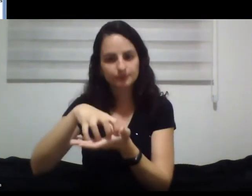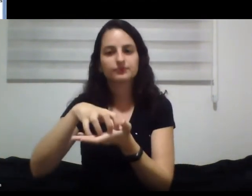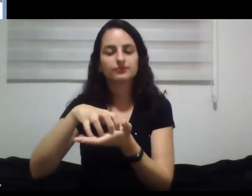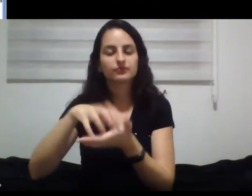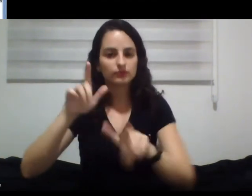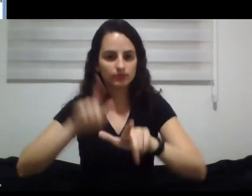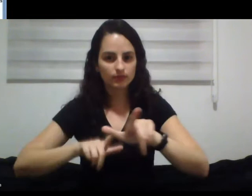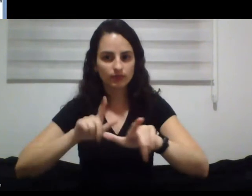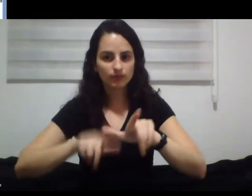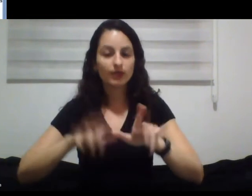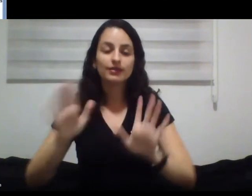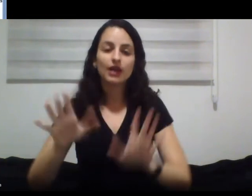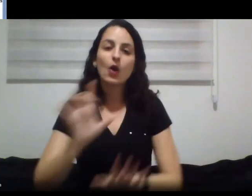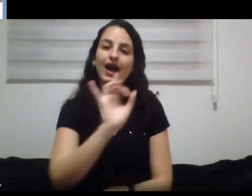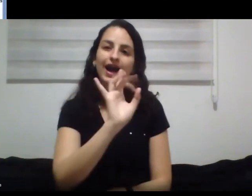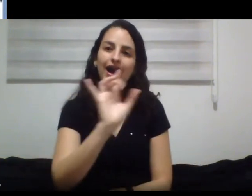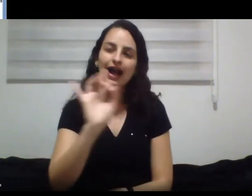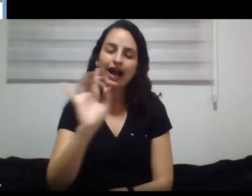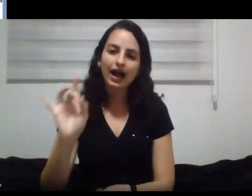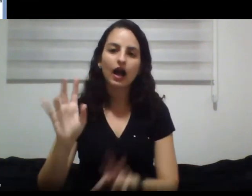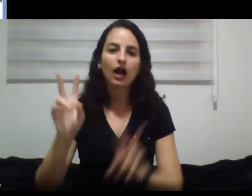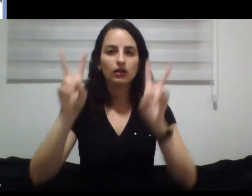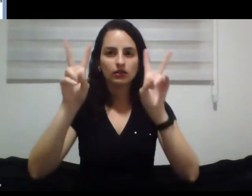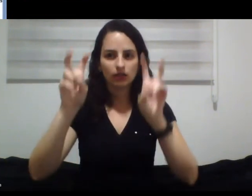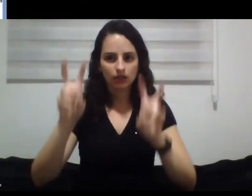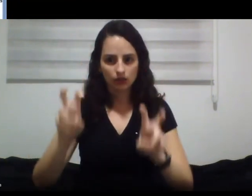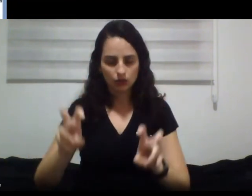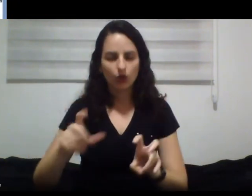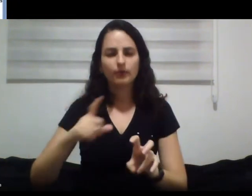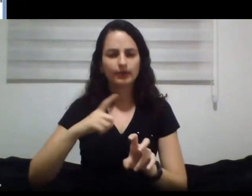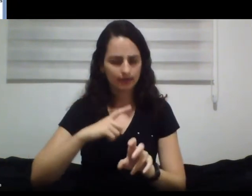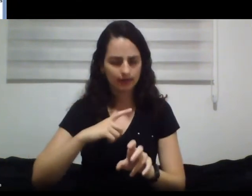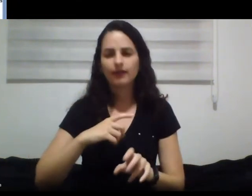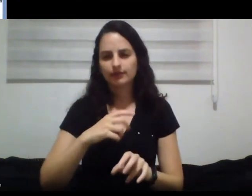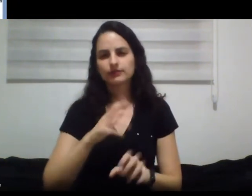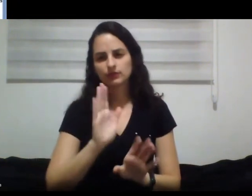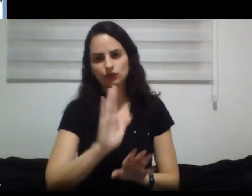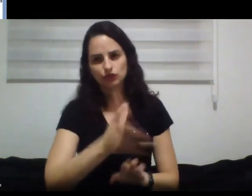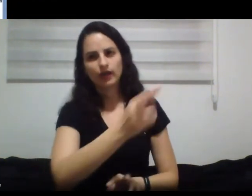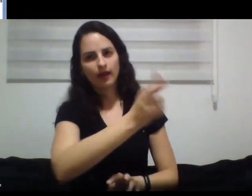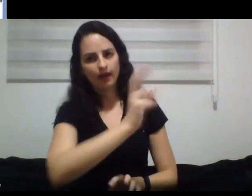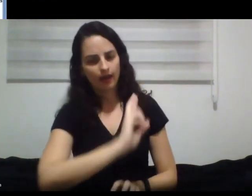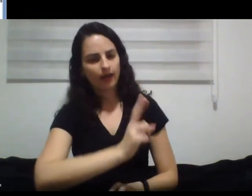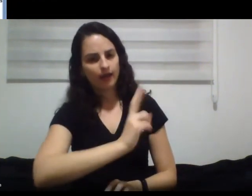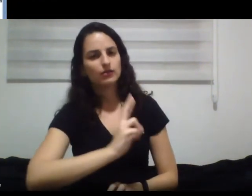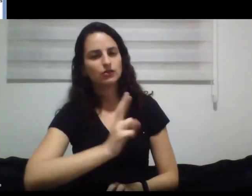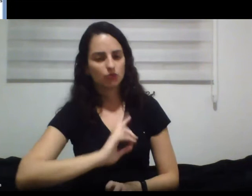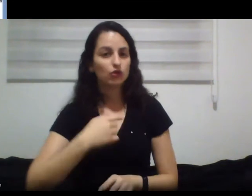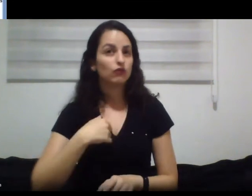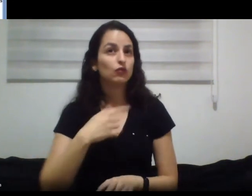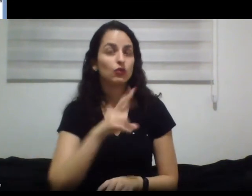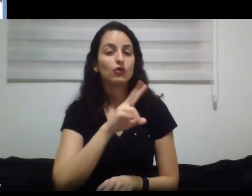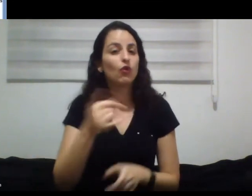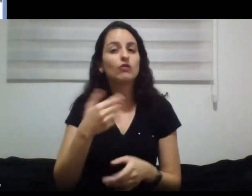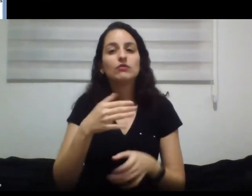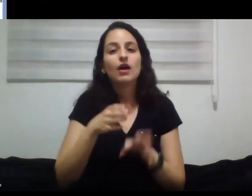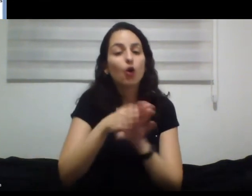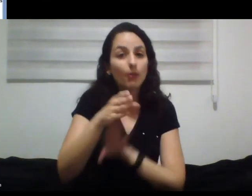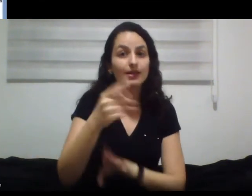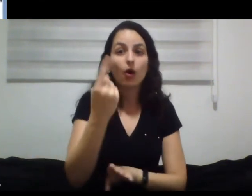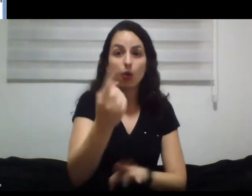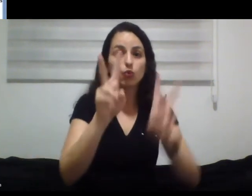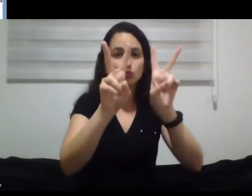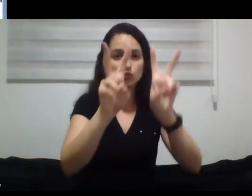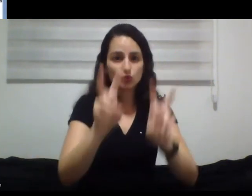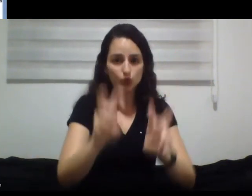um fazendo remissão ao outro. Sim. Né? Na verdade, podia até ser um tópico grande, mas enfim, tudo bem. Aí, eu queria